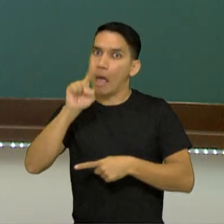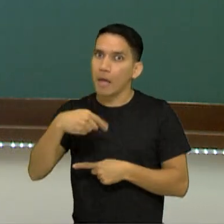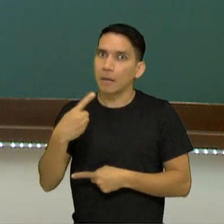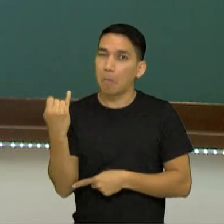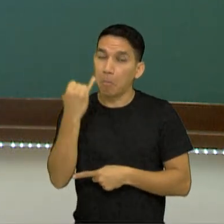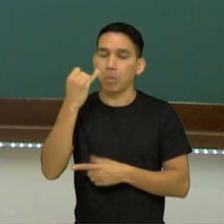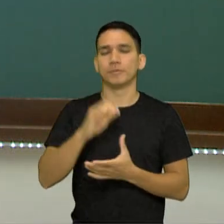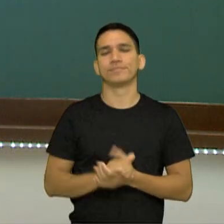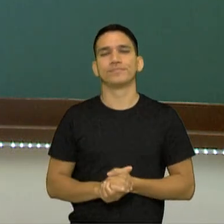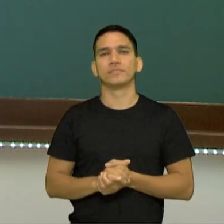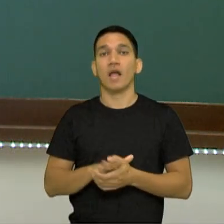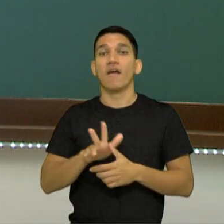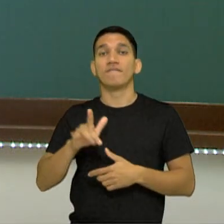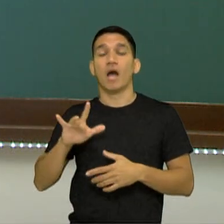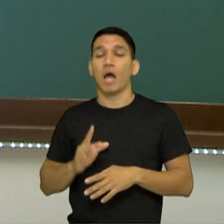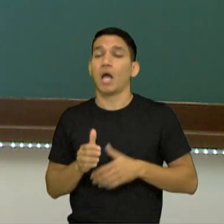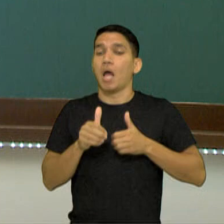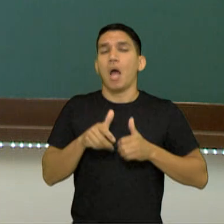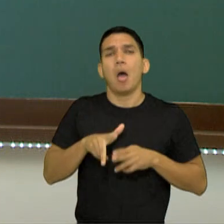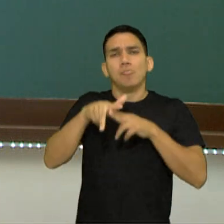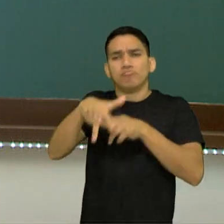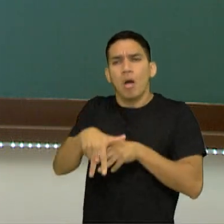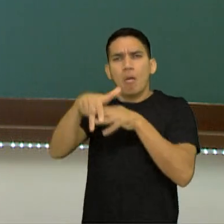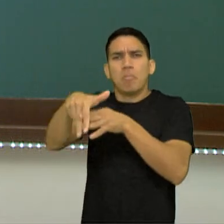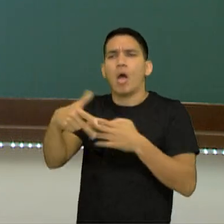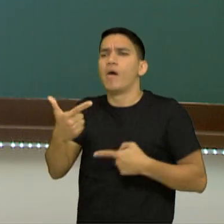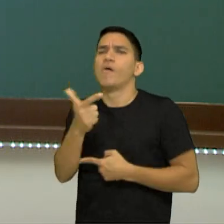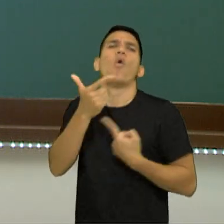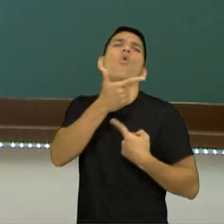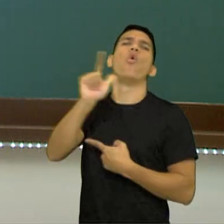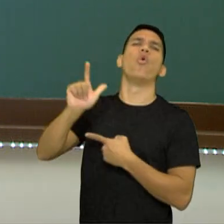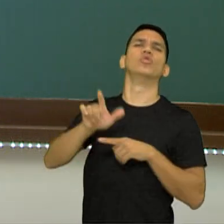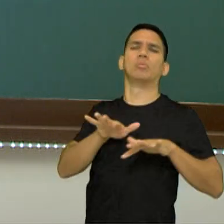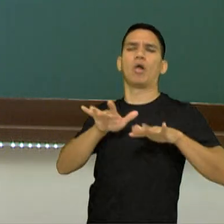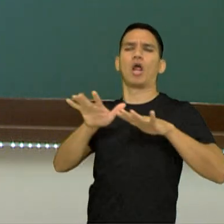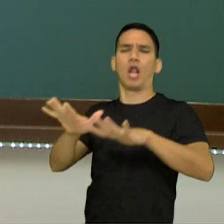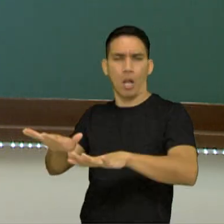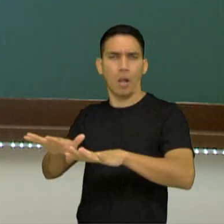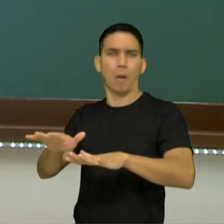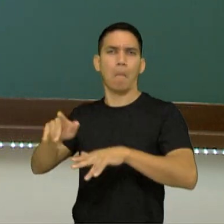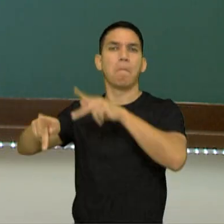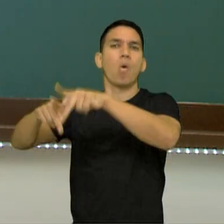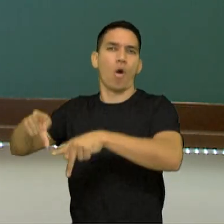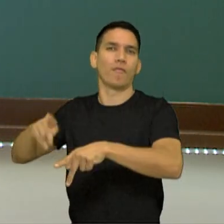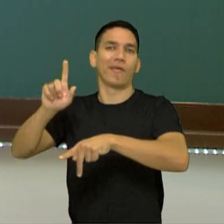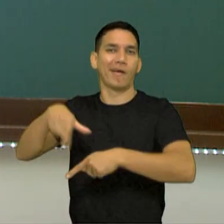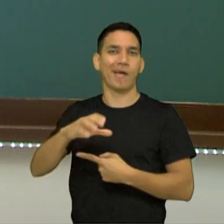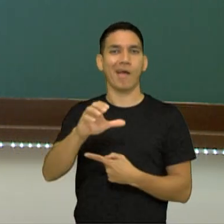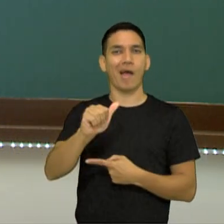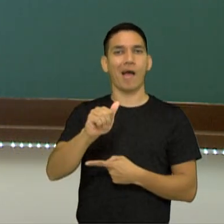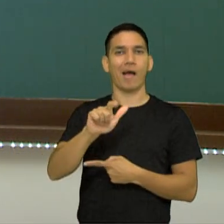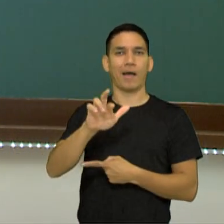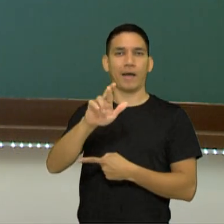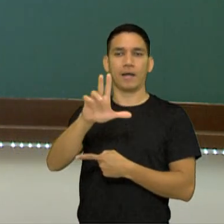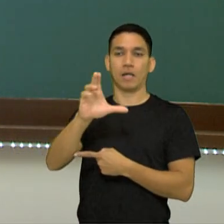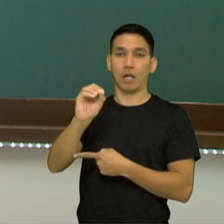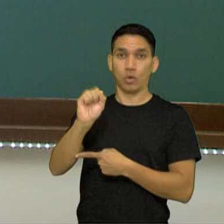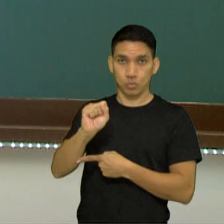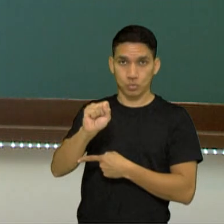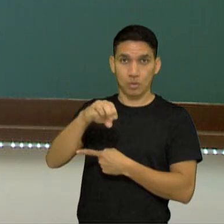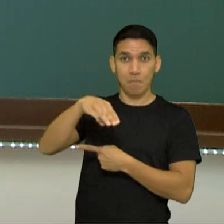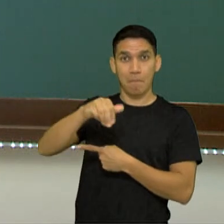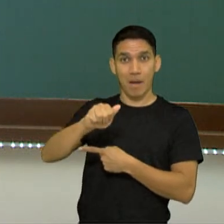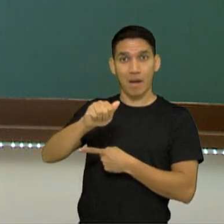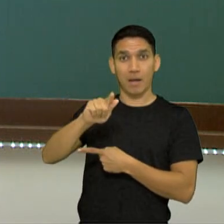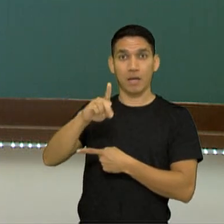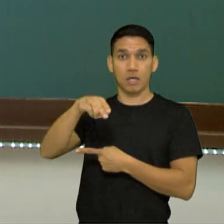vai se dirigir em expedições contra outros povos, que vai ser o Carlos Magno, né? E ele vai suceder o Pipino